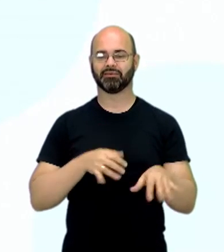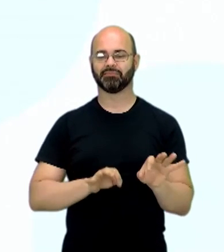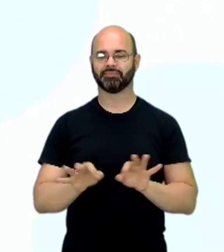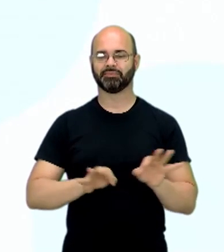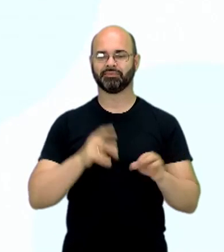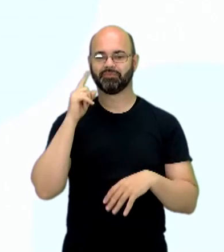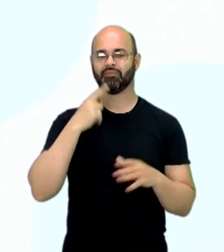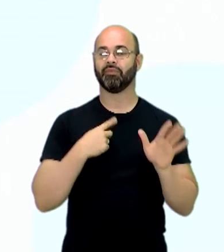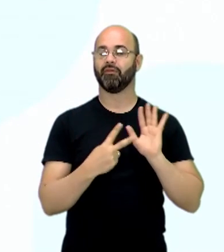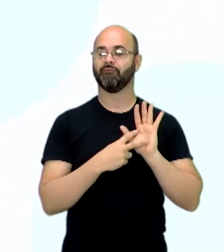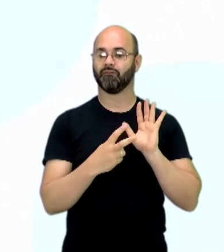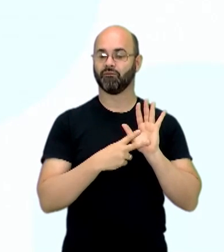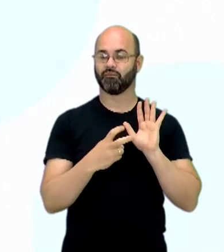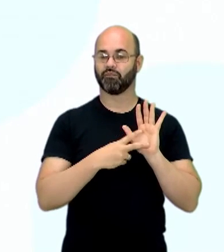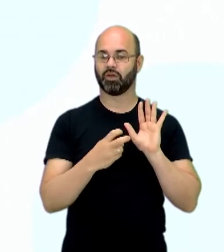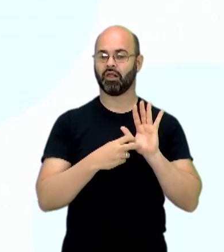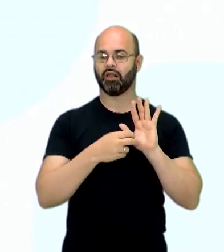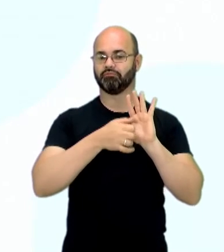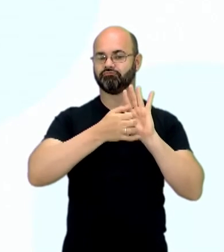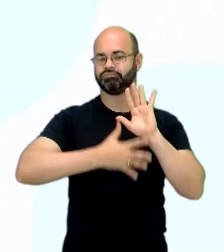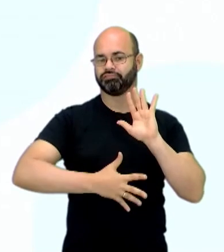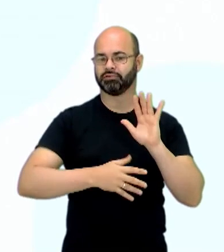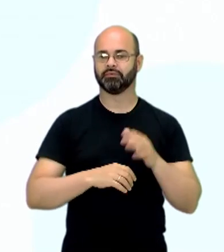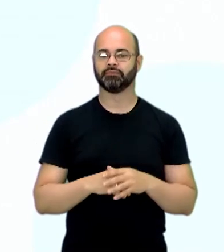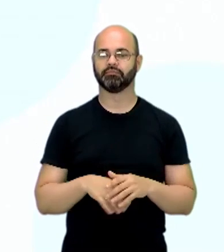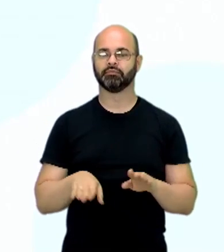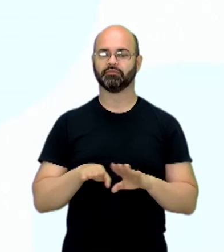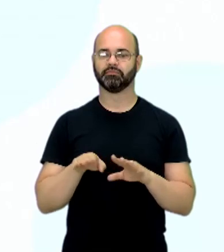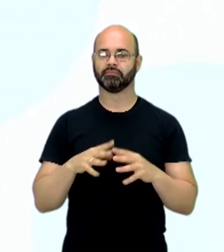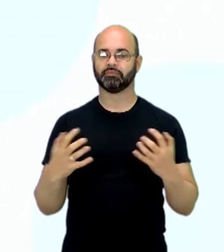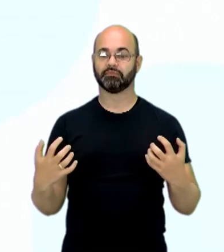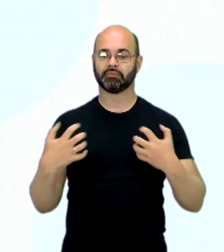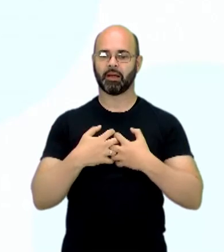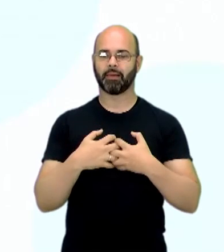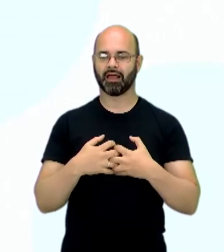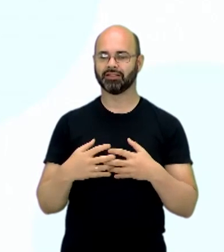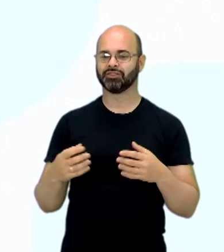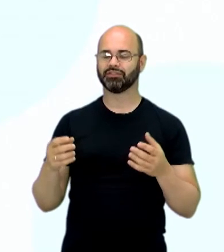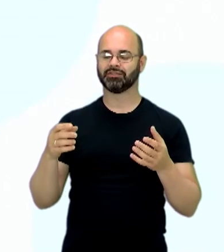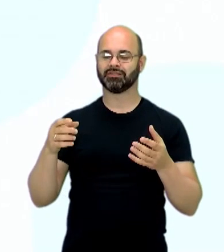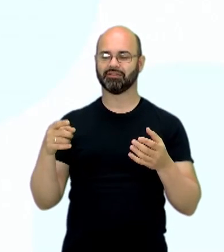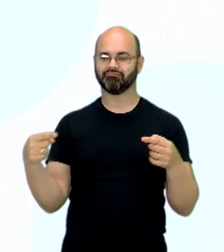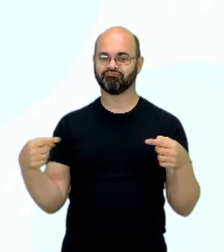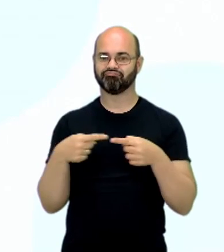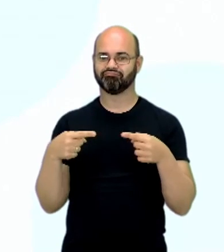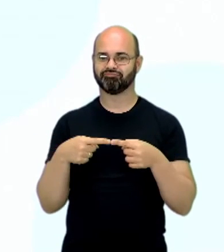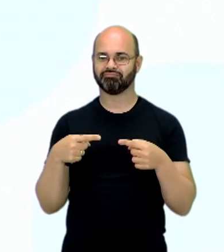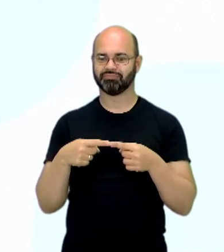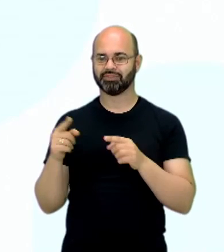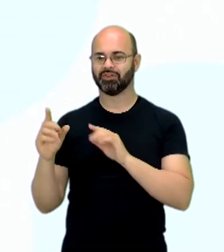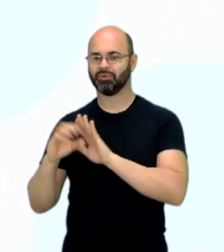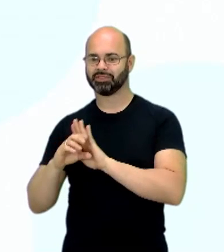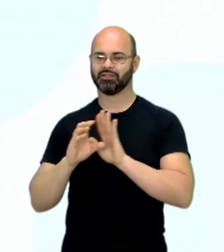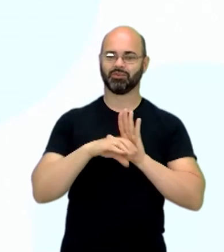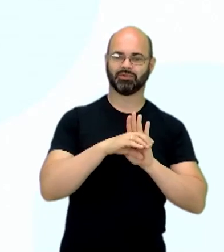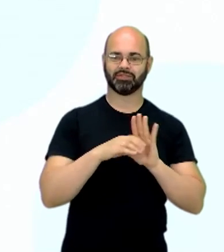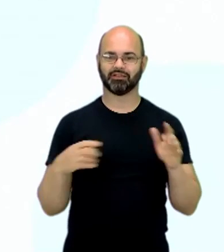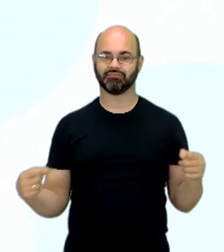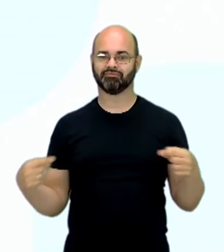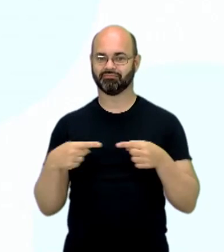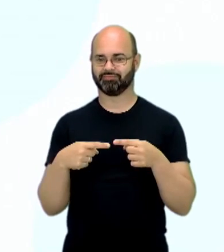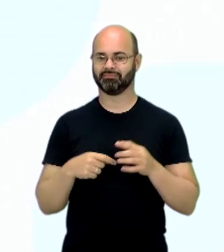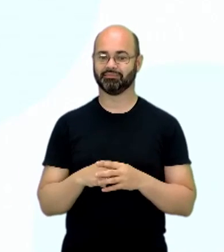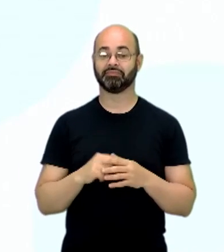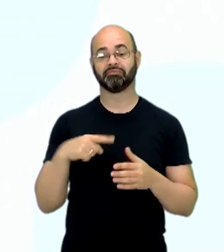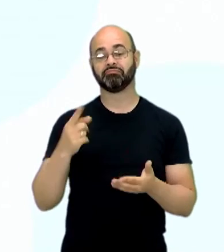vocabulary, glossary, match concepts, a gente vai fazer associação de alguns conceitos e o outcome, o nosso resultado, vai ser planning